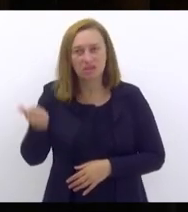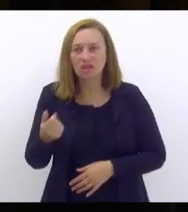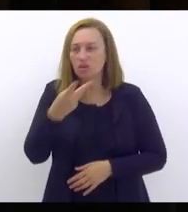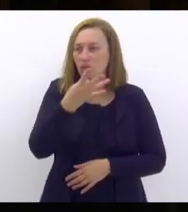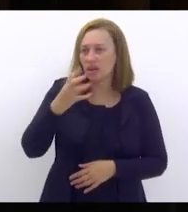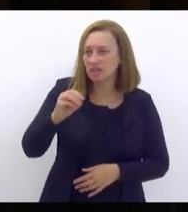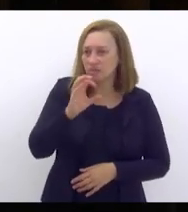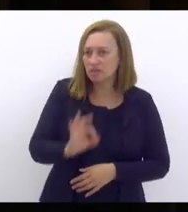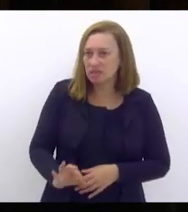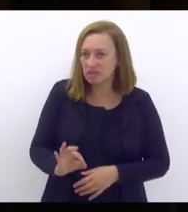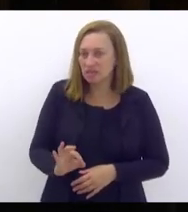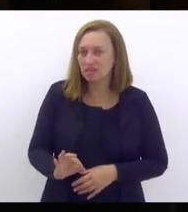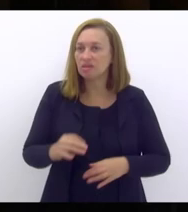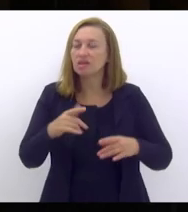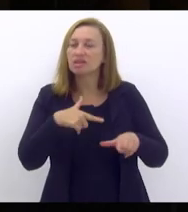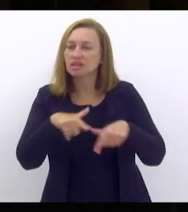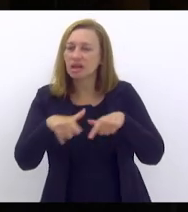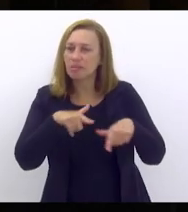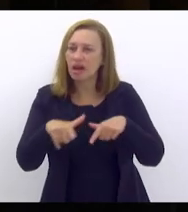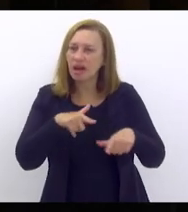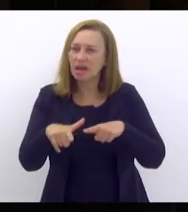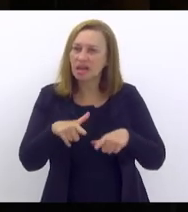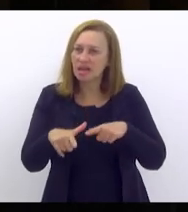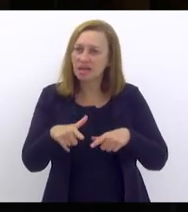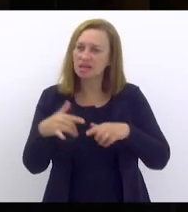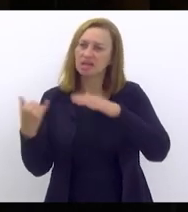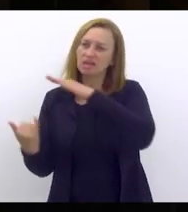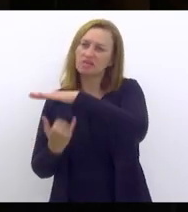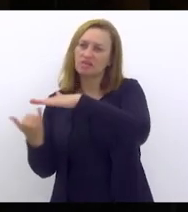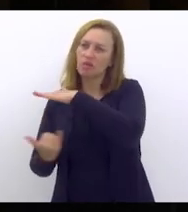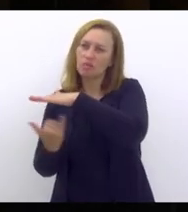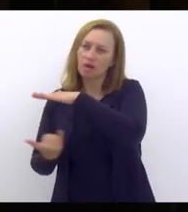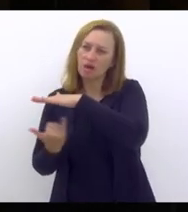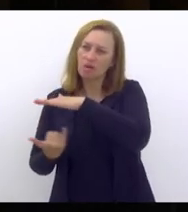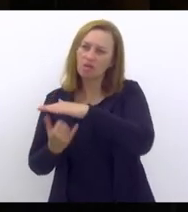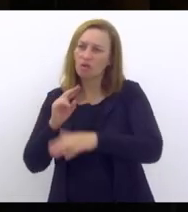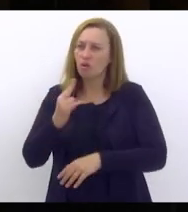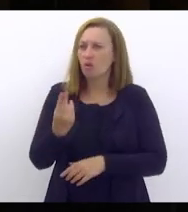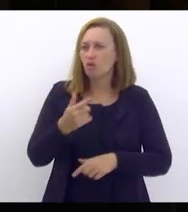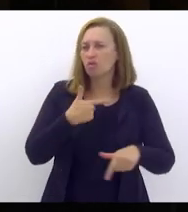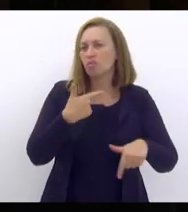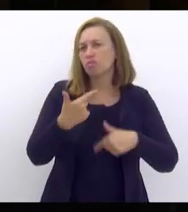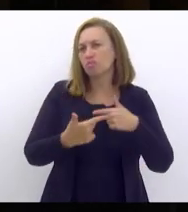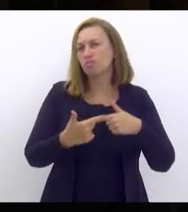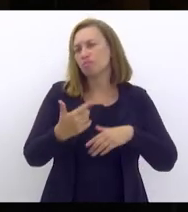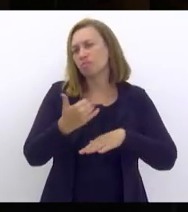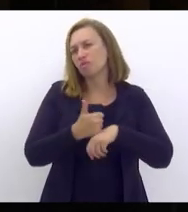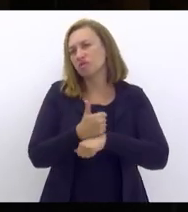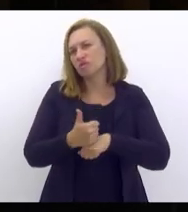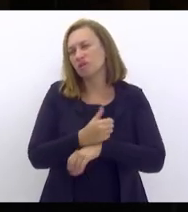aqui está trabalha informalmente. Ou então é um profissional liberal.